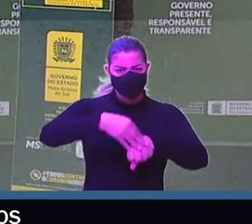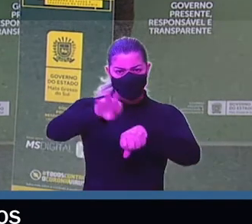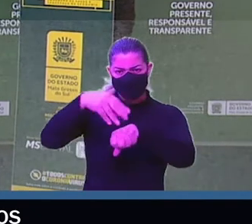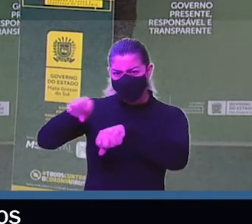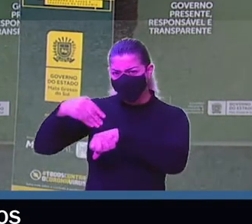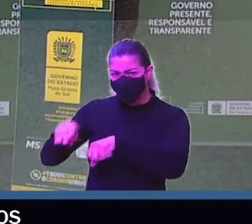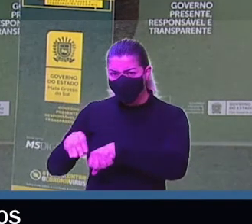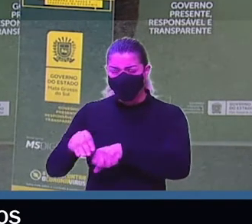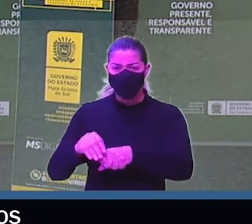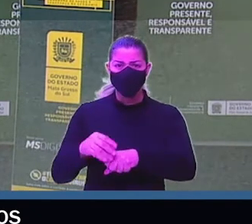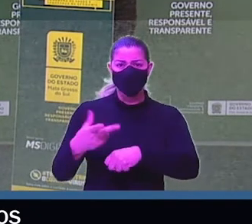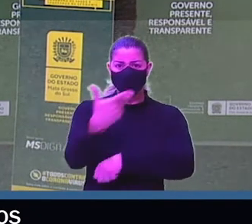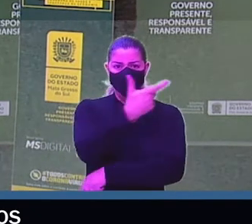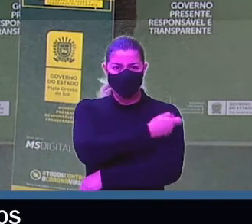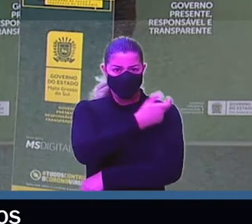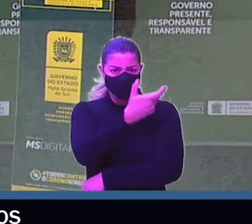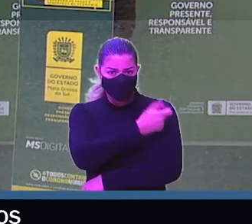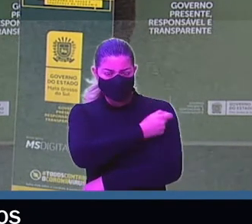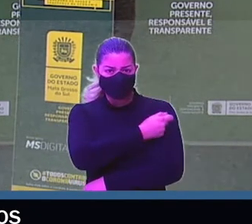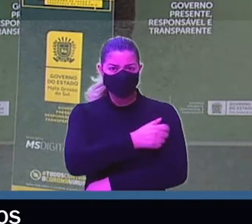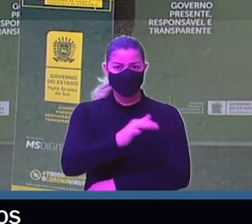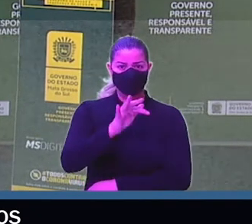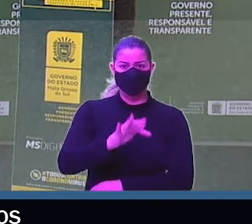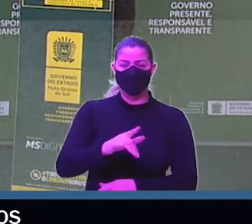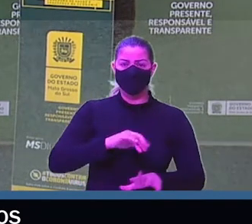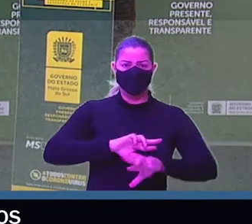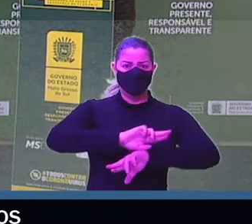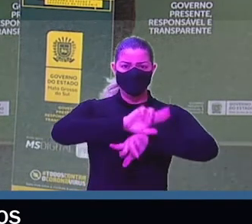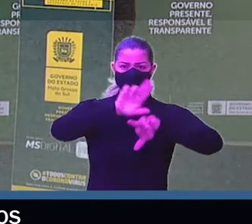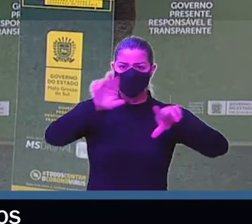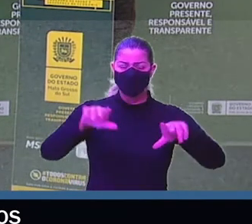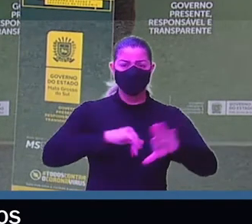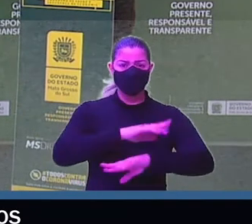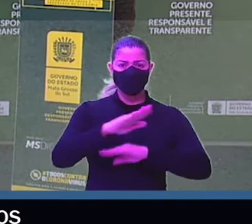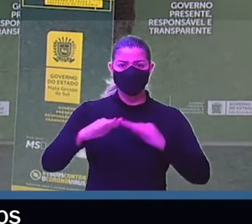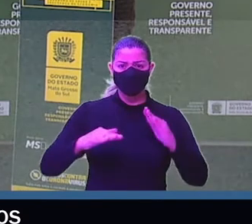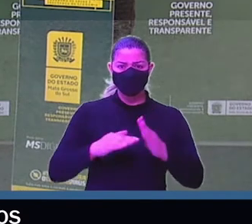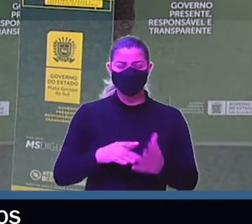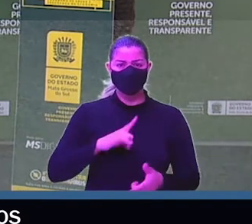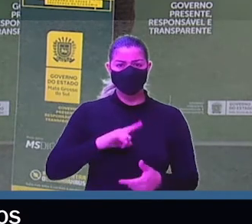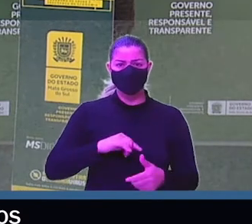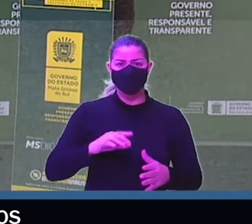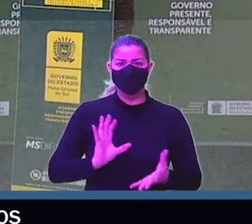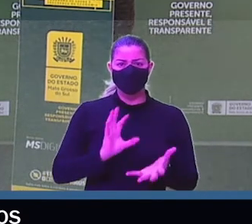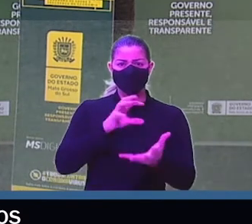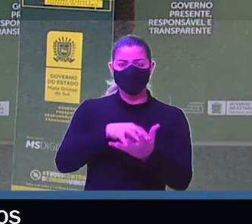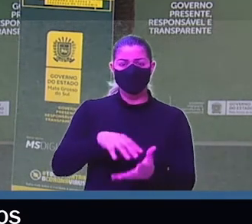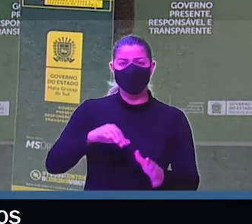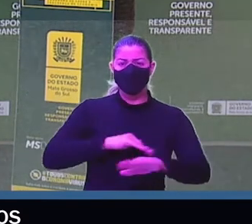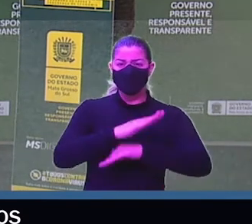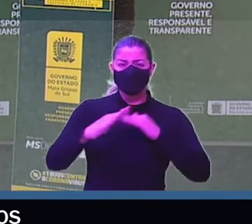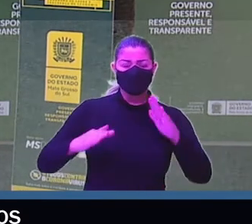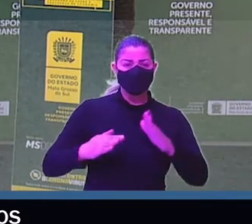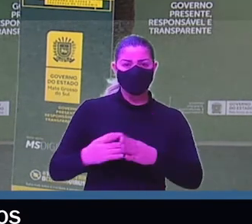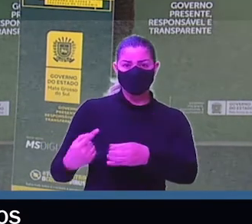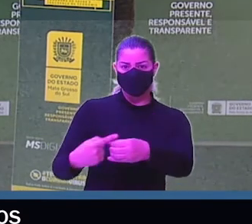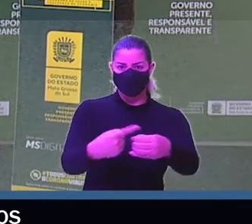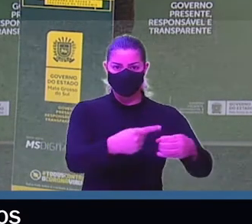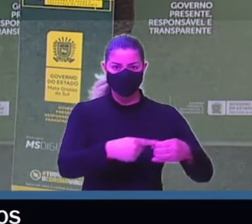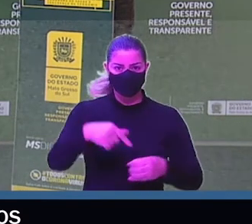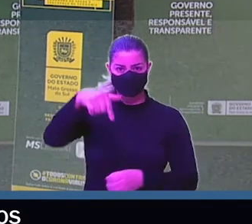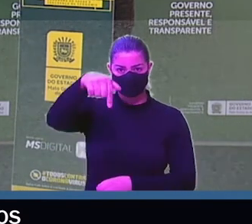vacinas tantos vacina da fase e como vacina da coluna vaca e a todos 79 municípios